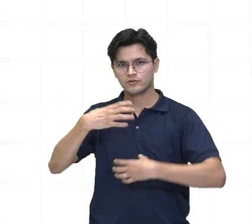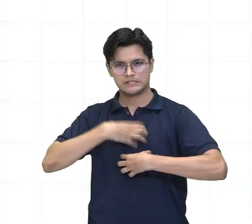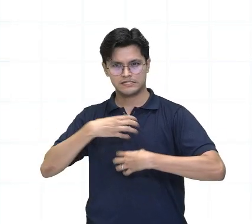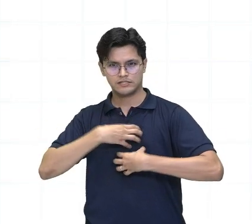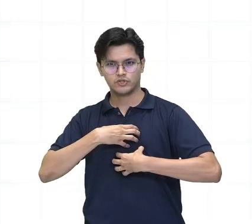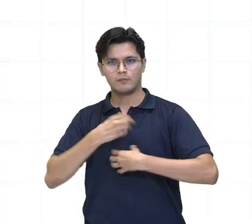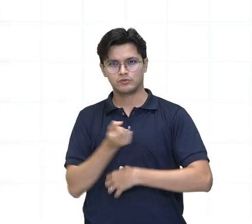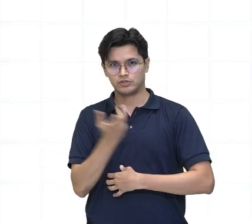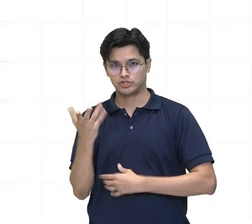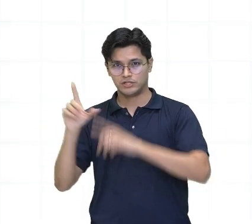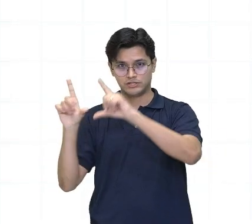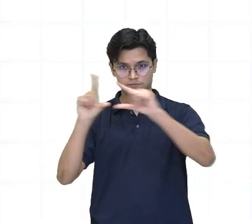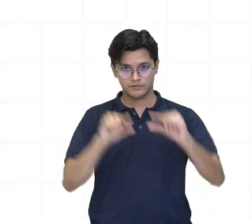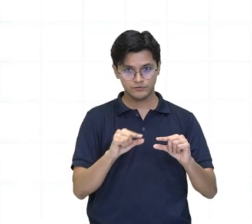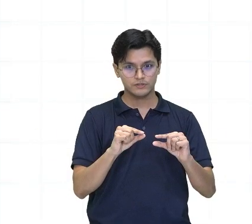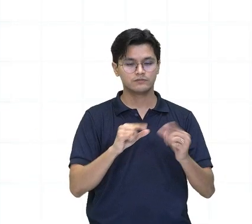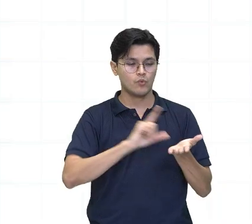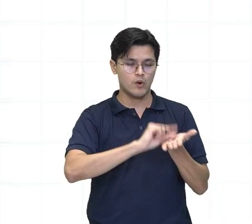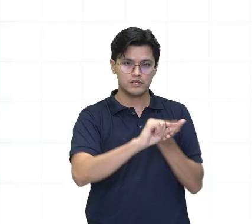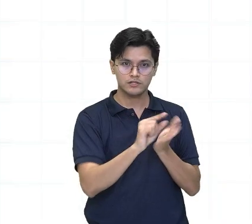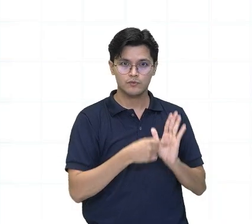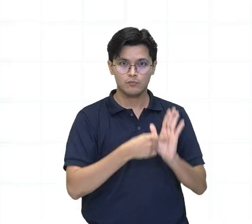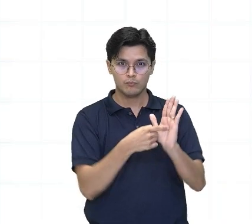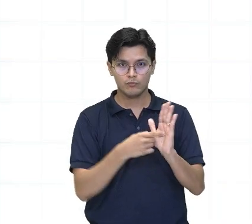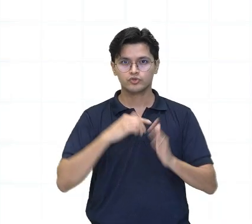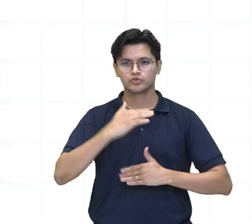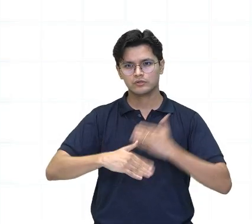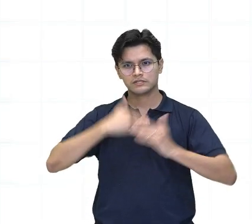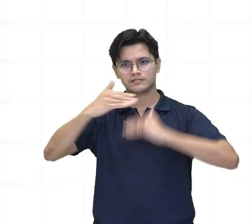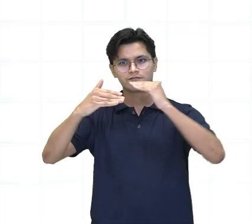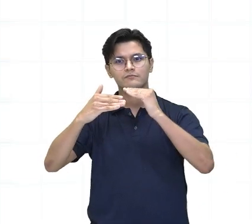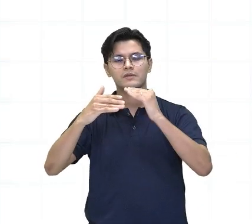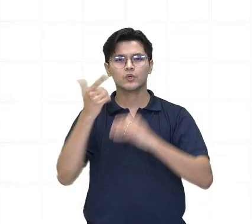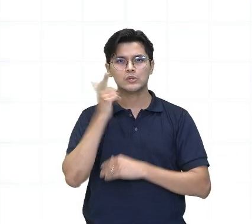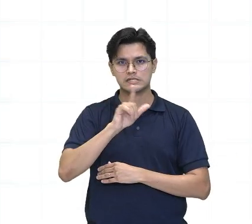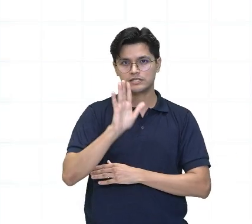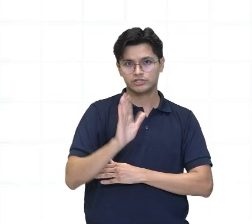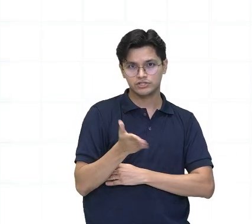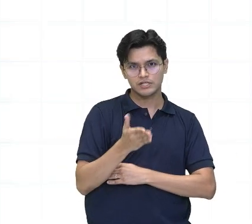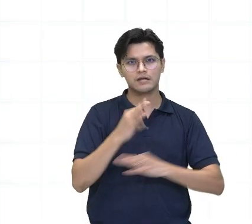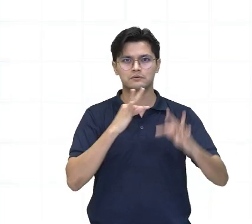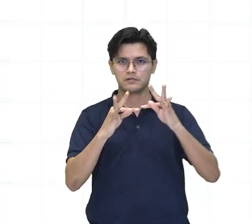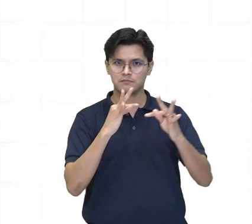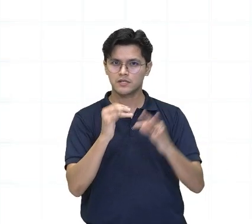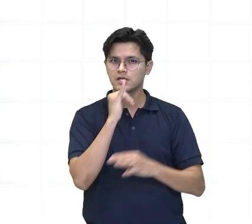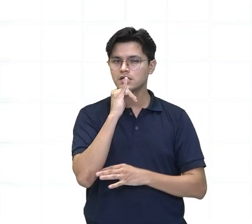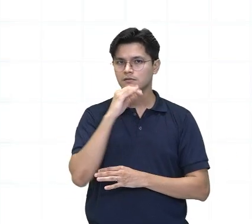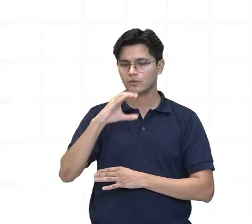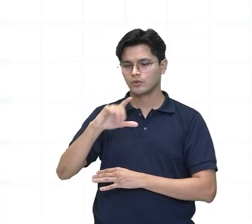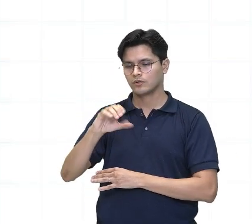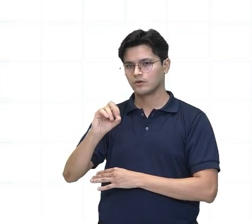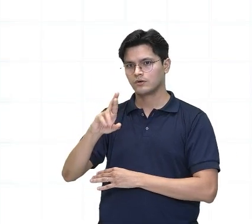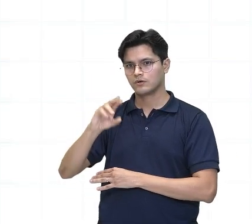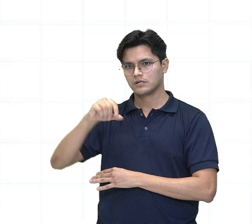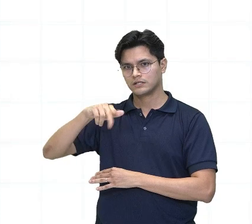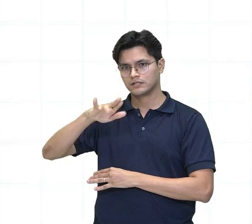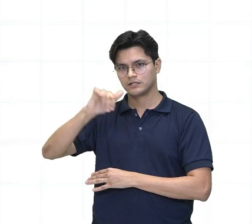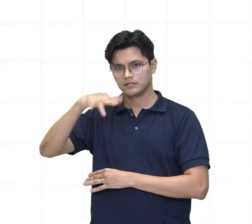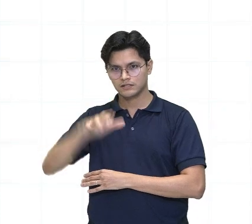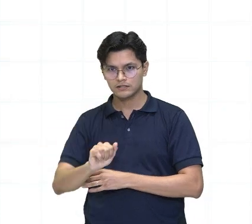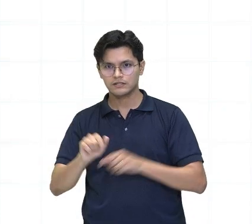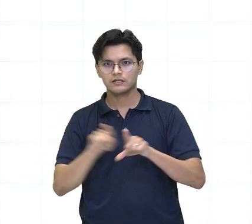os avanços atingidos em certos tratamentos, tais como cloroquina, a niclosamida